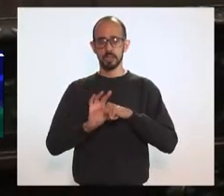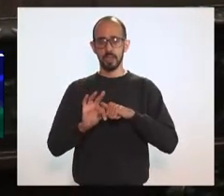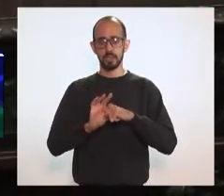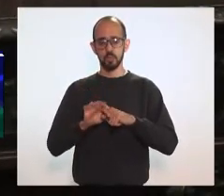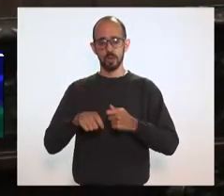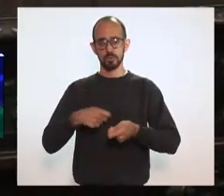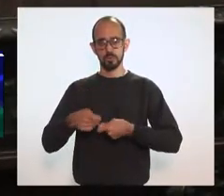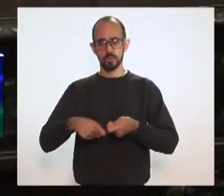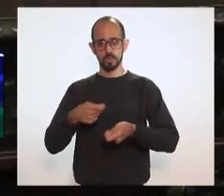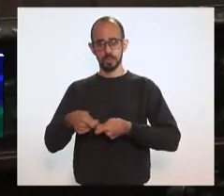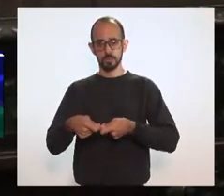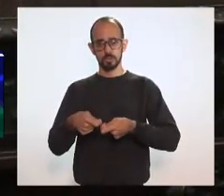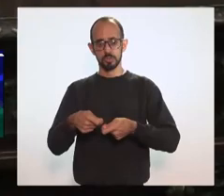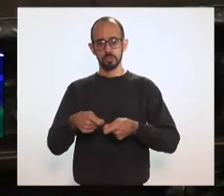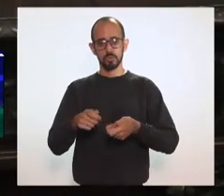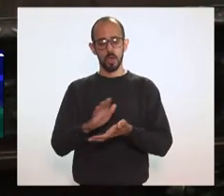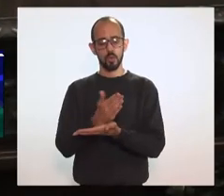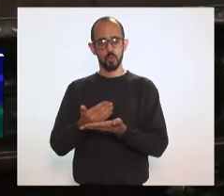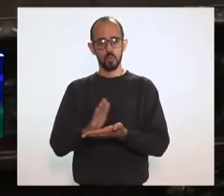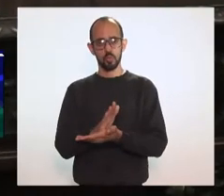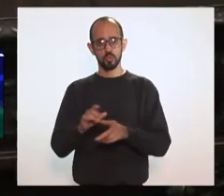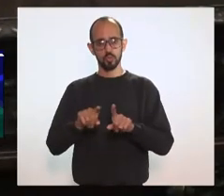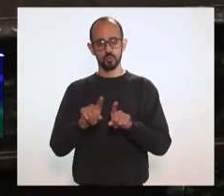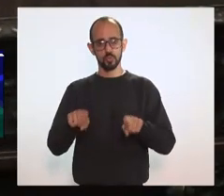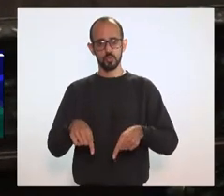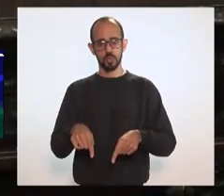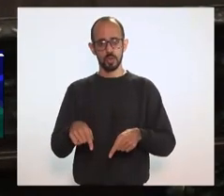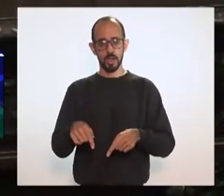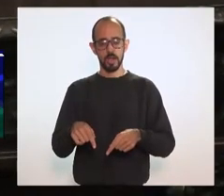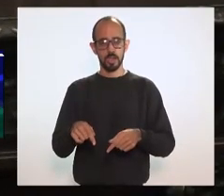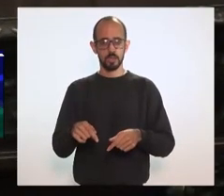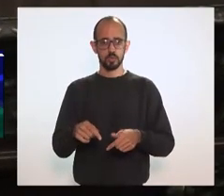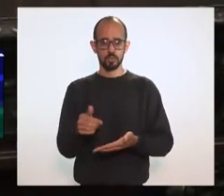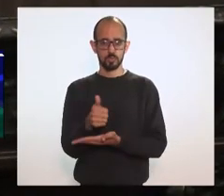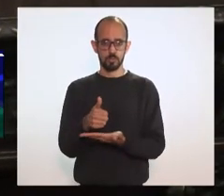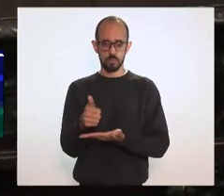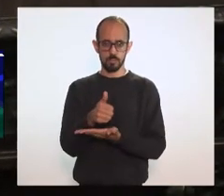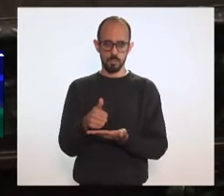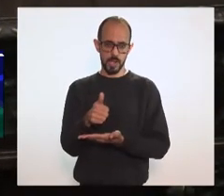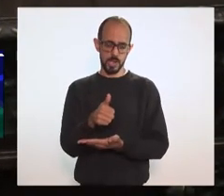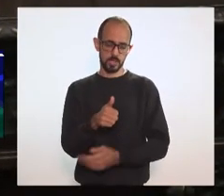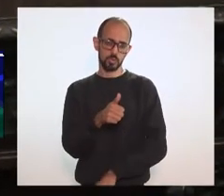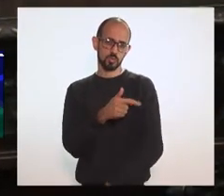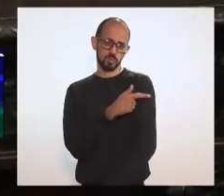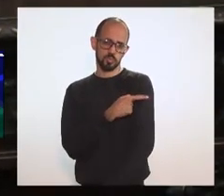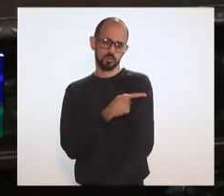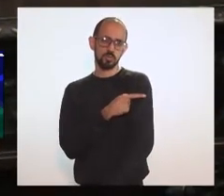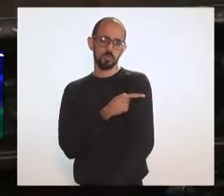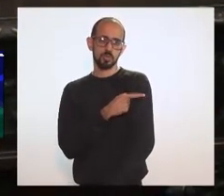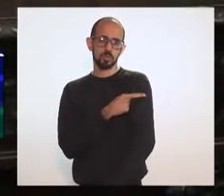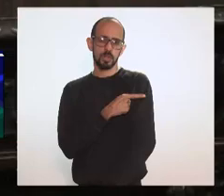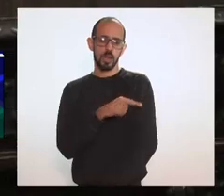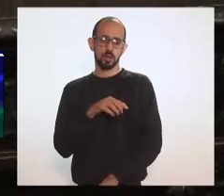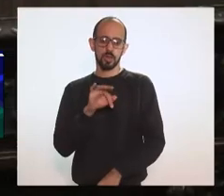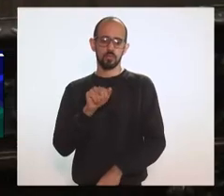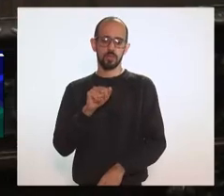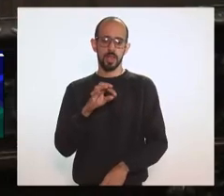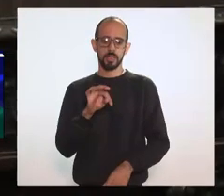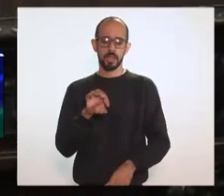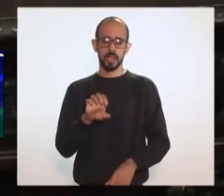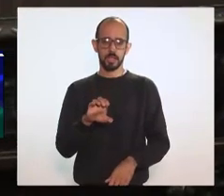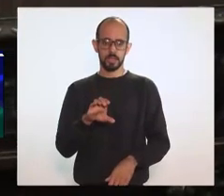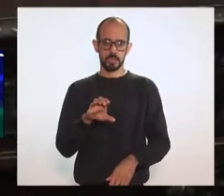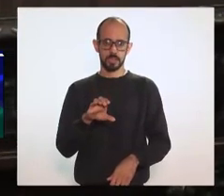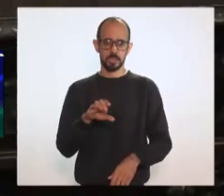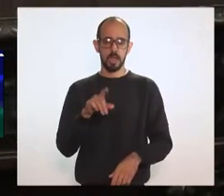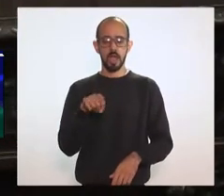os cargos de nível elementar, fundamental incompleto, com fundamental especializado, da FAETEC. É muito importante